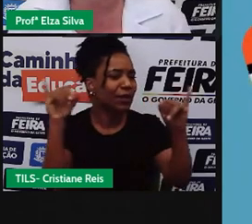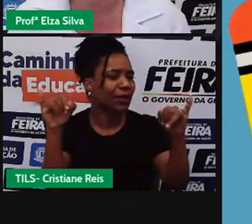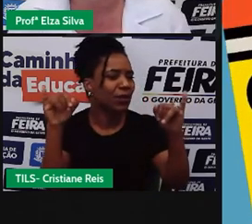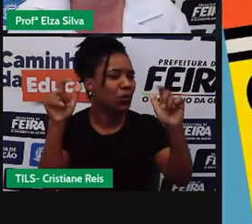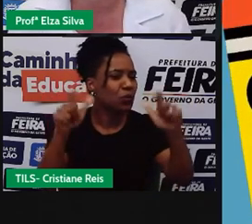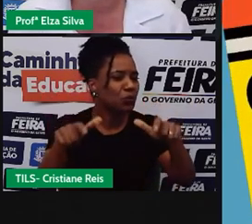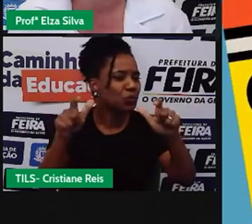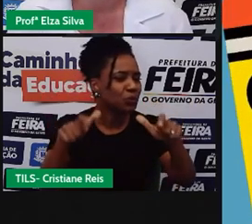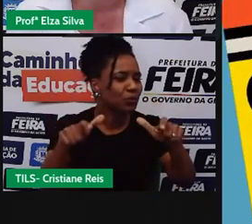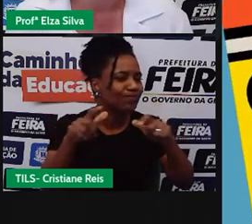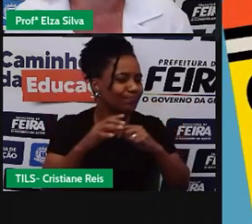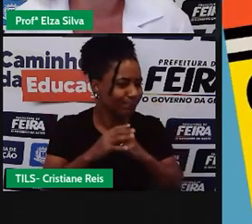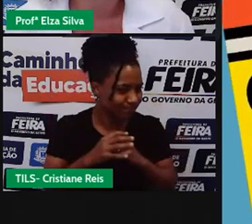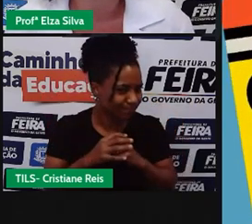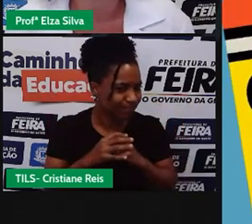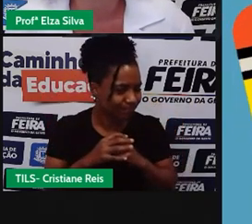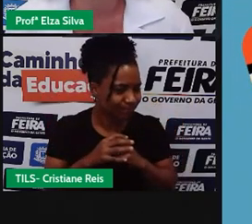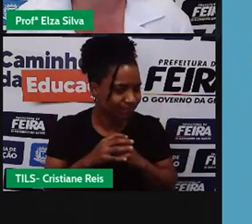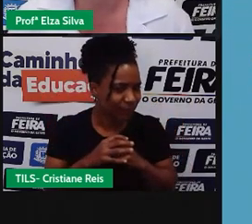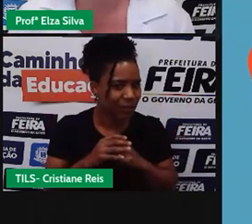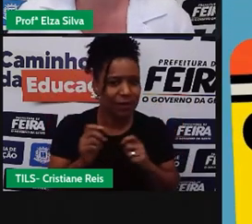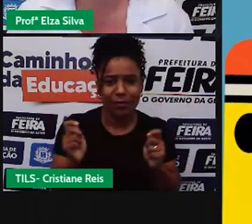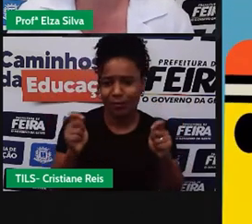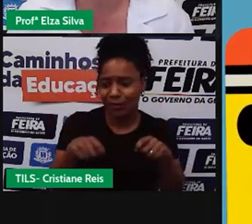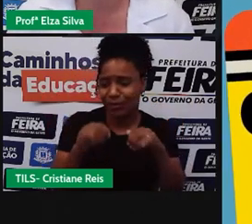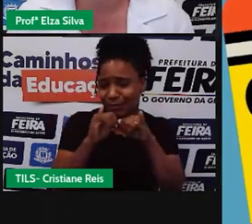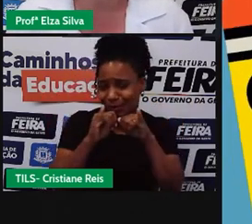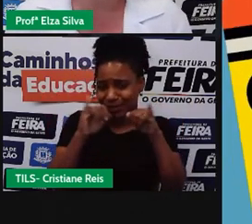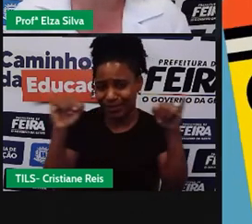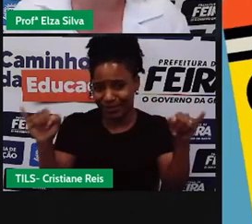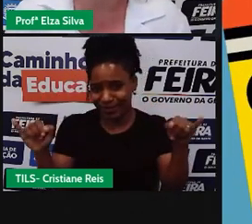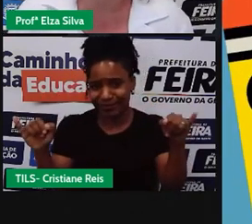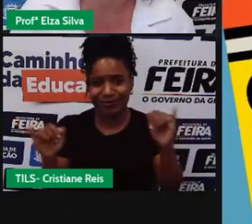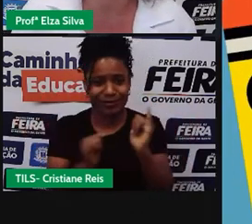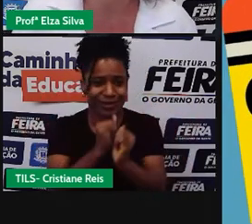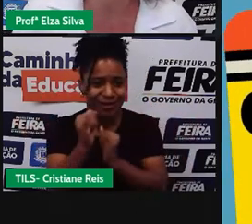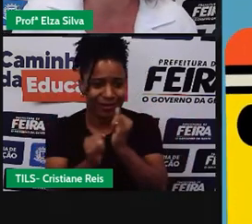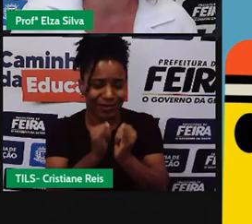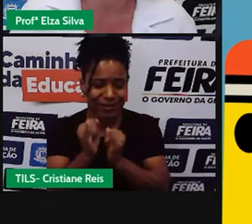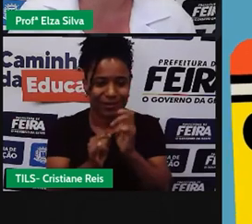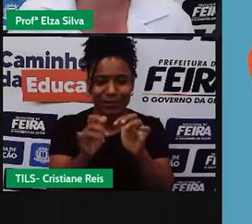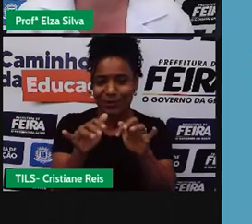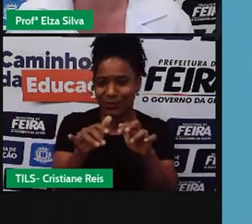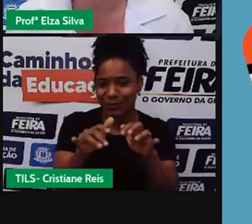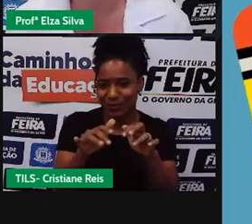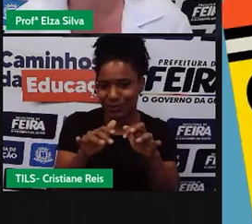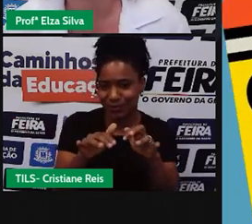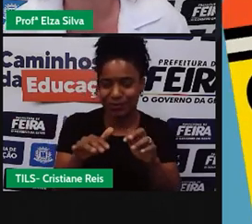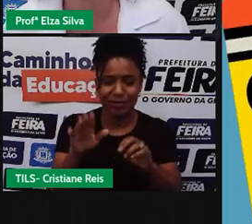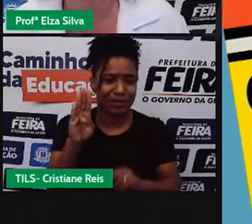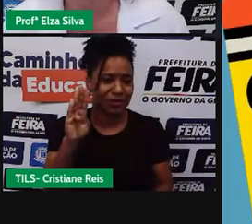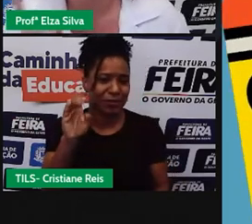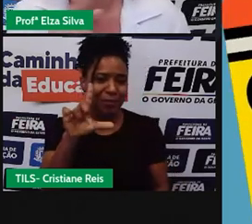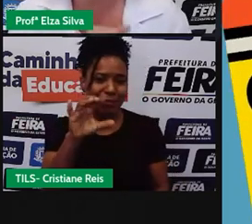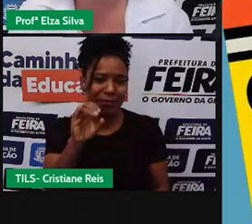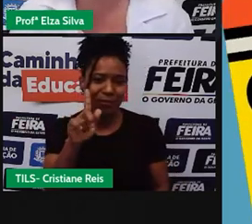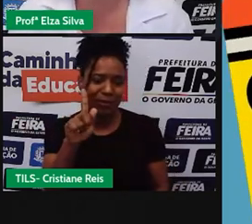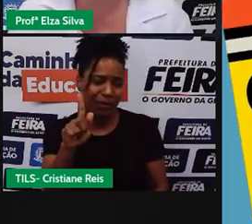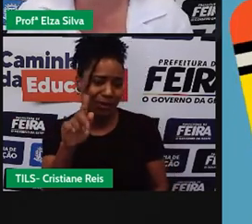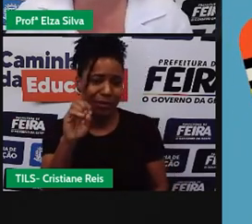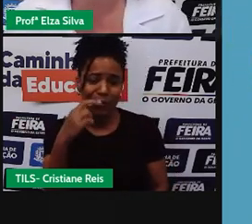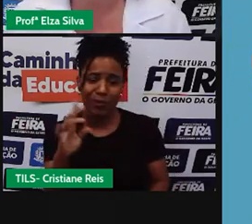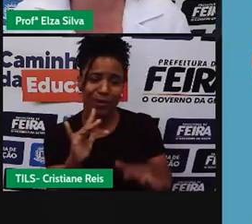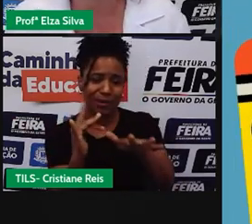anúncio? Pode ser uma publicação online, através do blog ou de qualquer outra rede social de